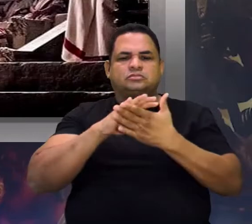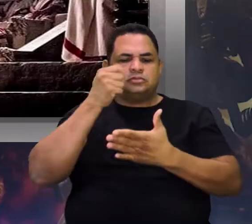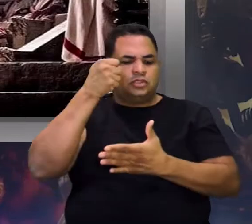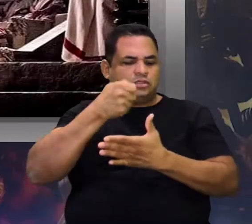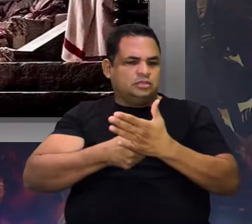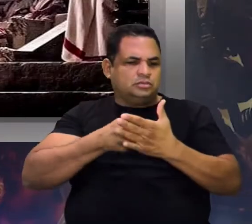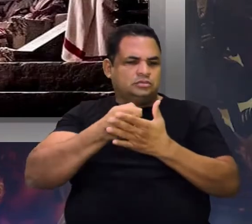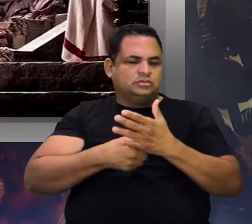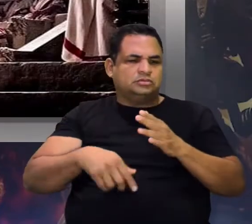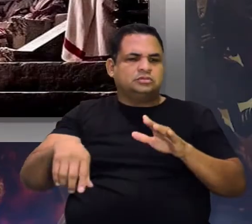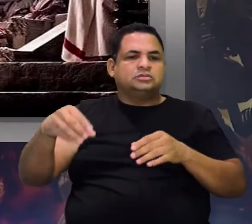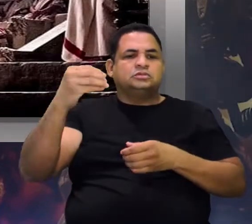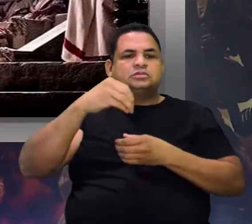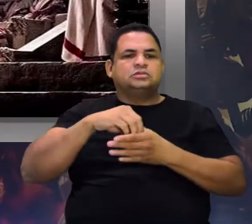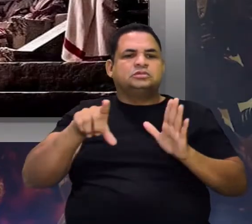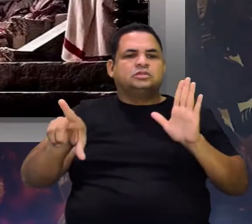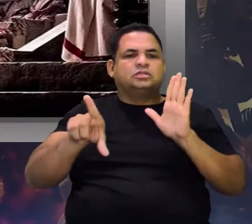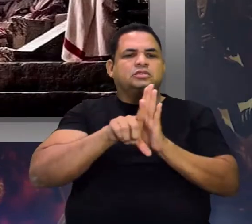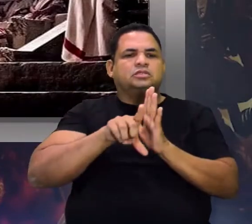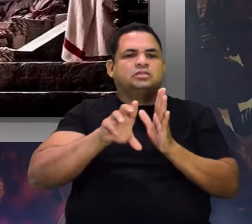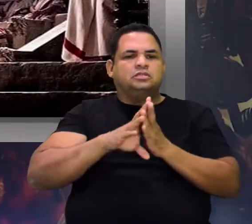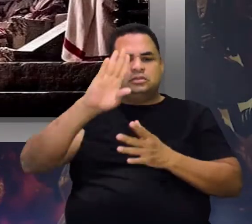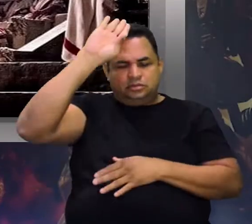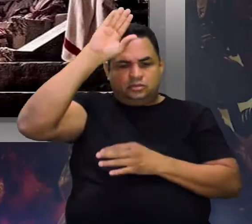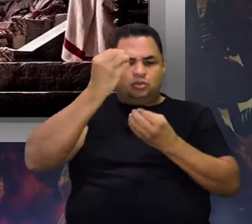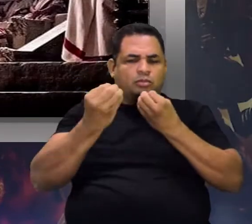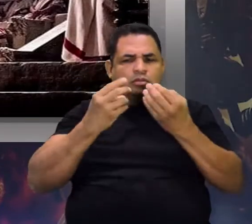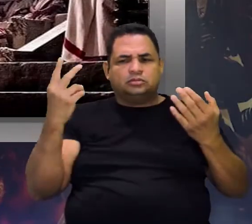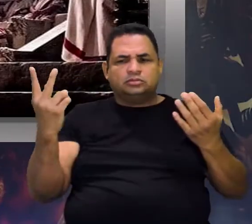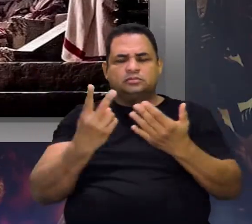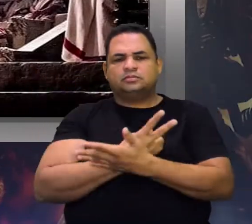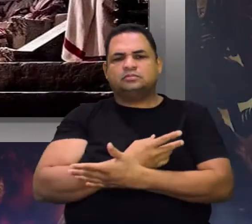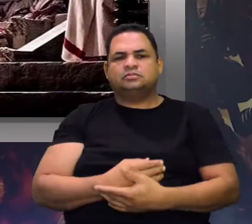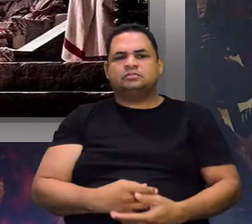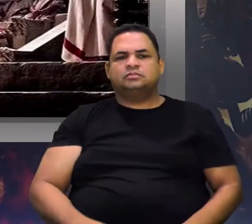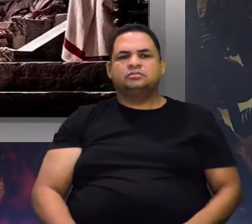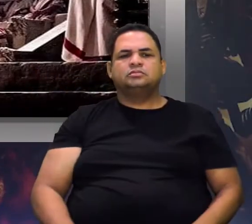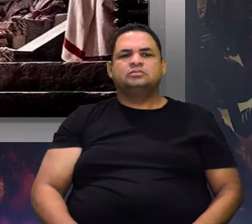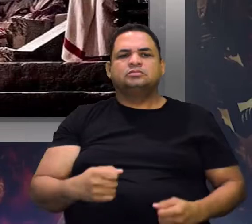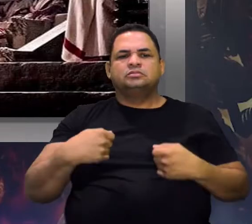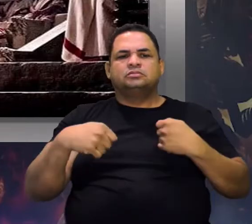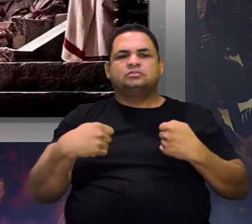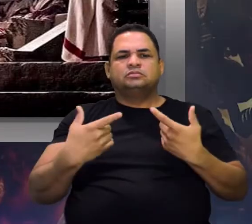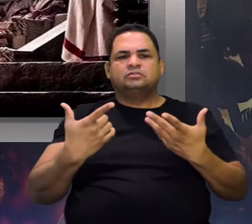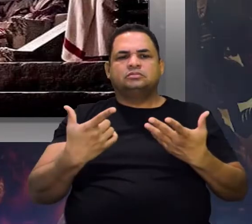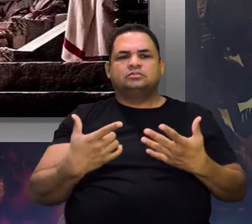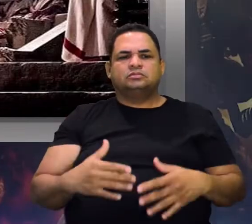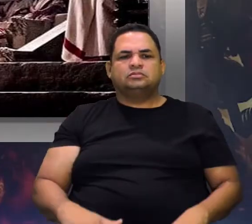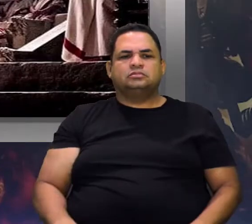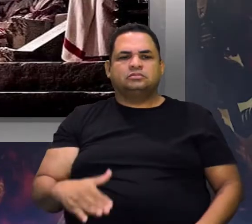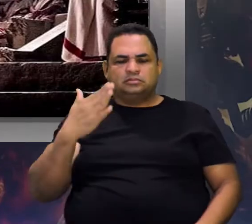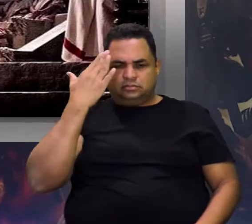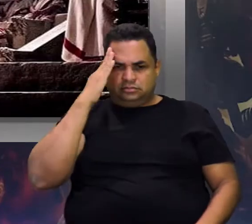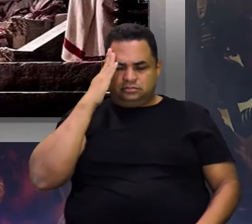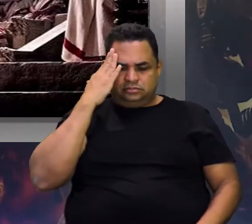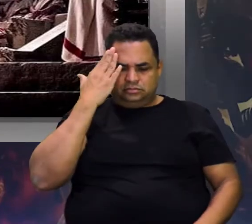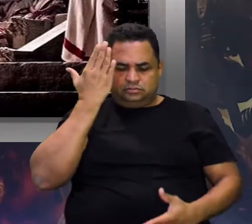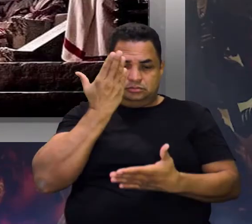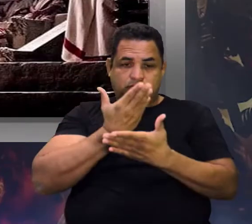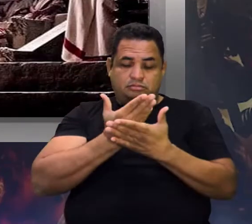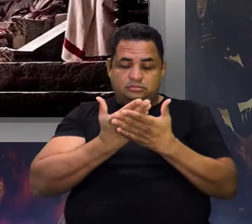nas leis romanas. Como era que se dava essas leis romanas? É isso que nós precisamos entender nessa